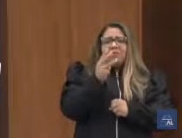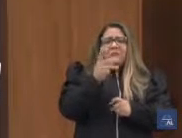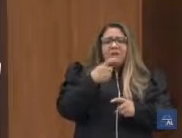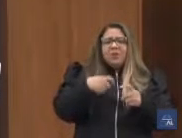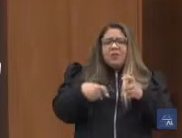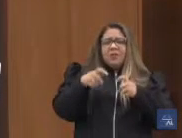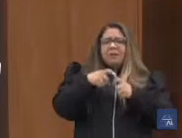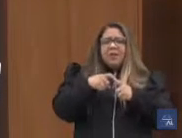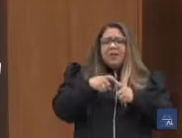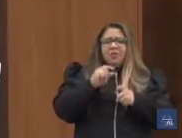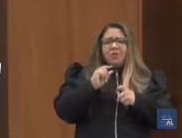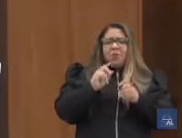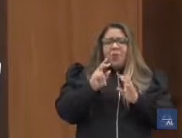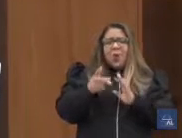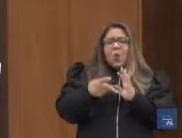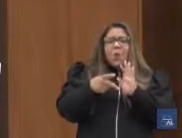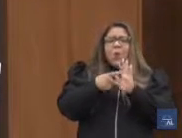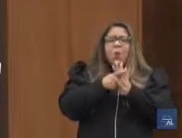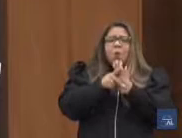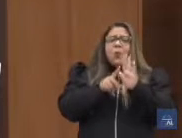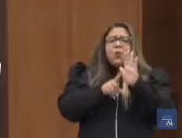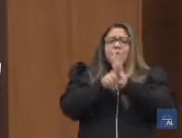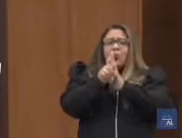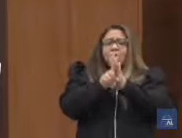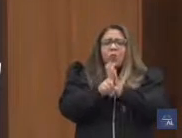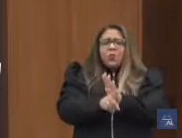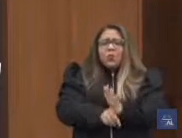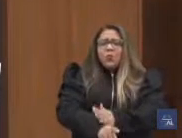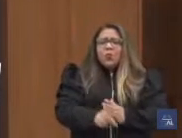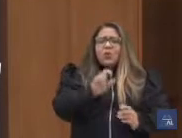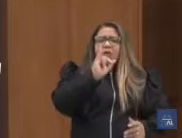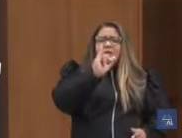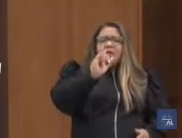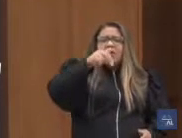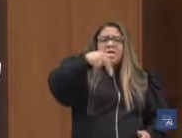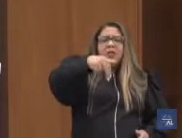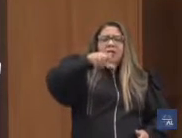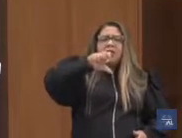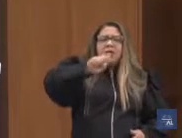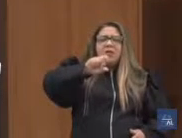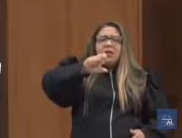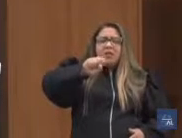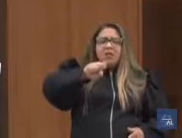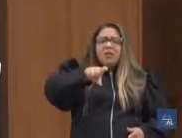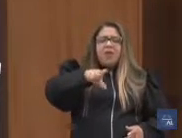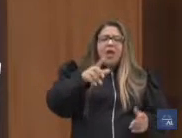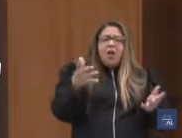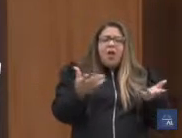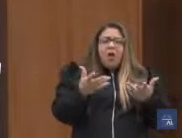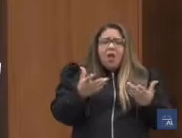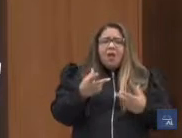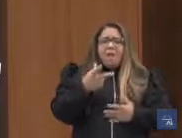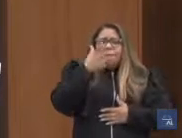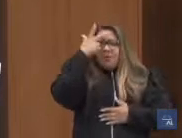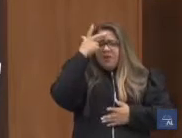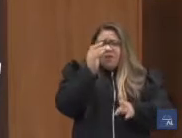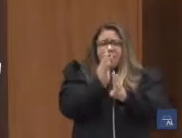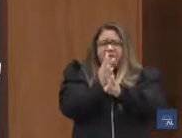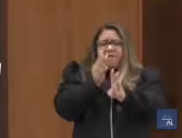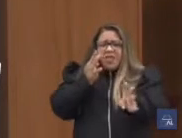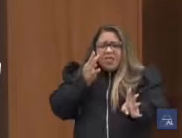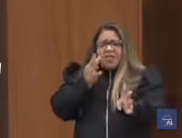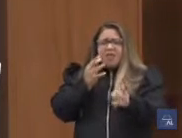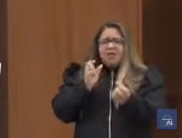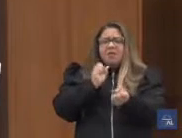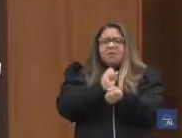fila de mais de 20.000 segurados aguardando uma perícia